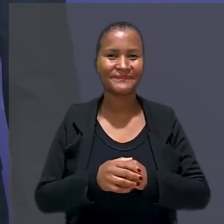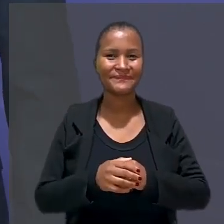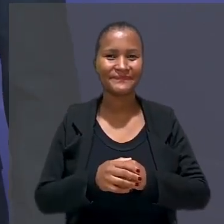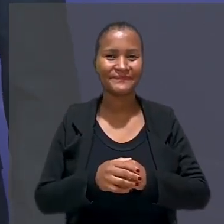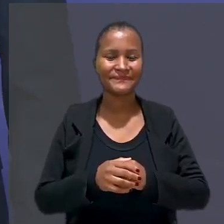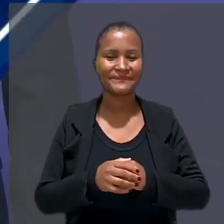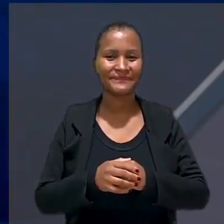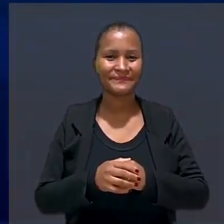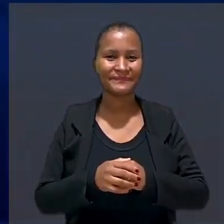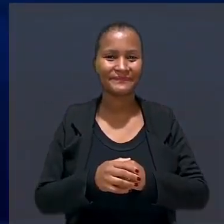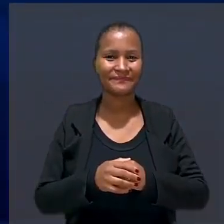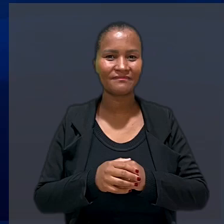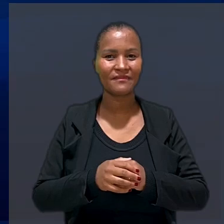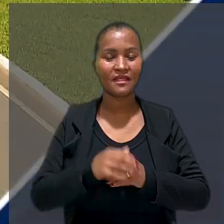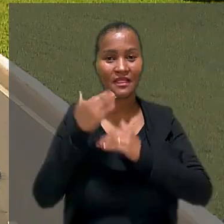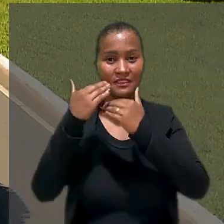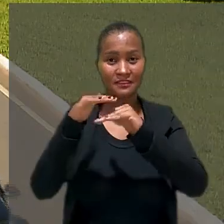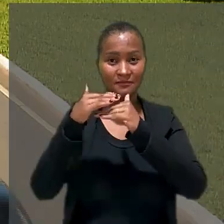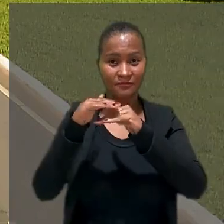edição.